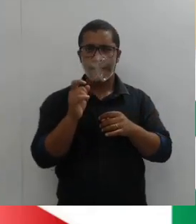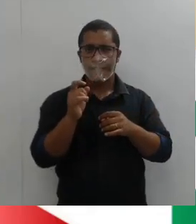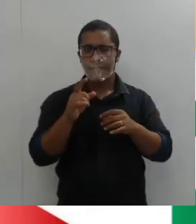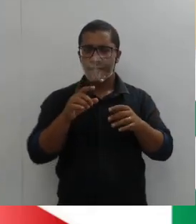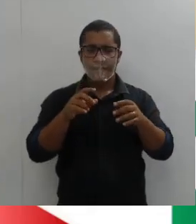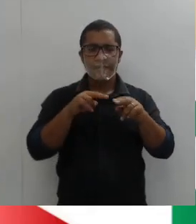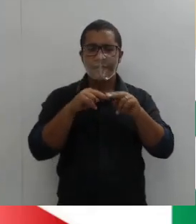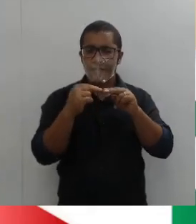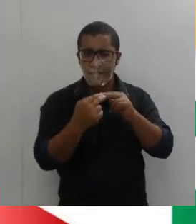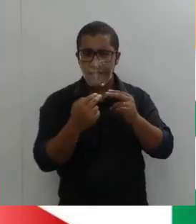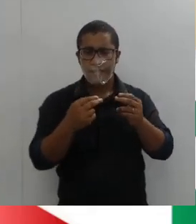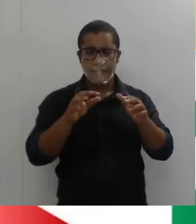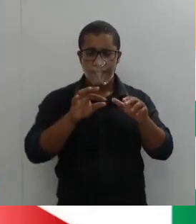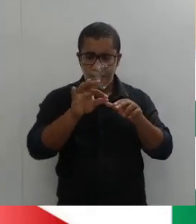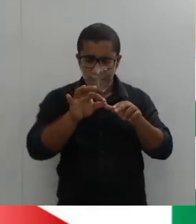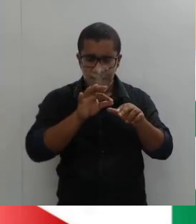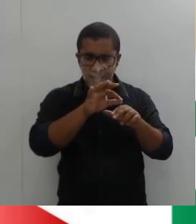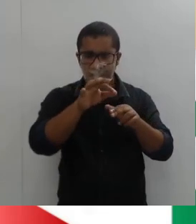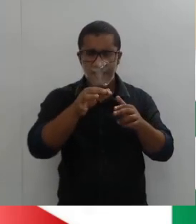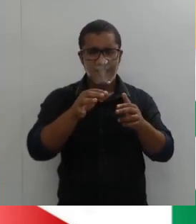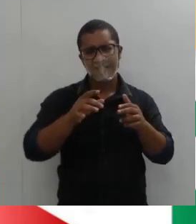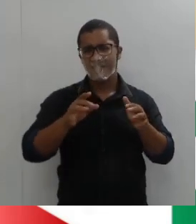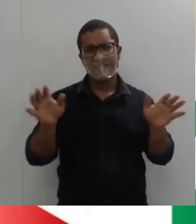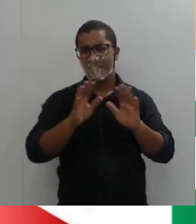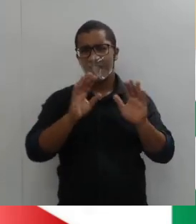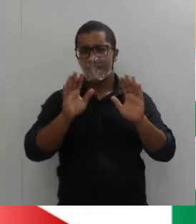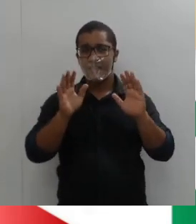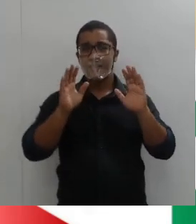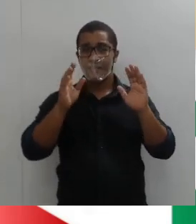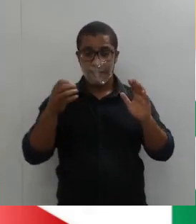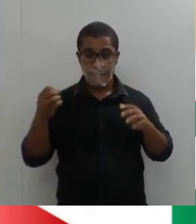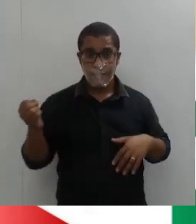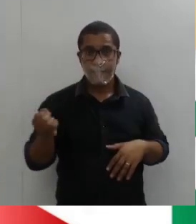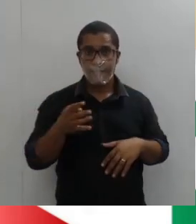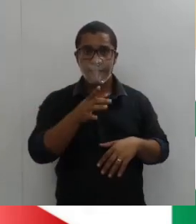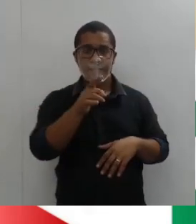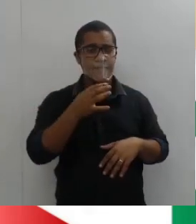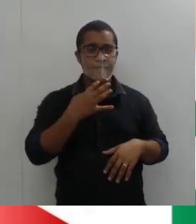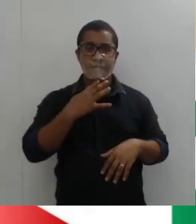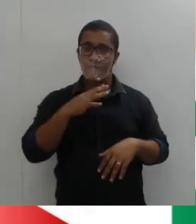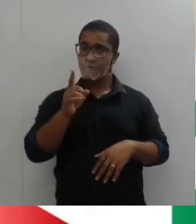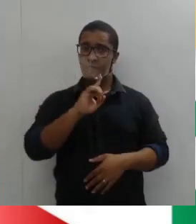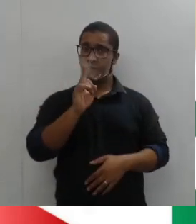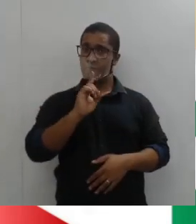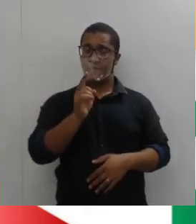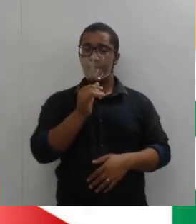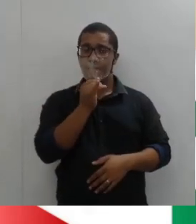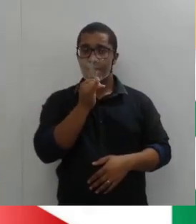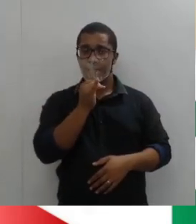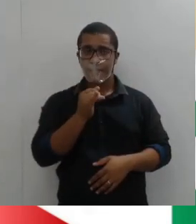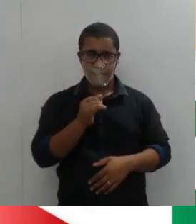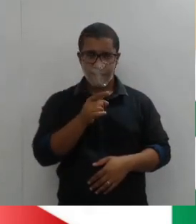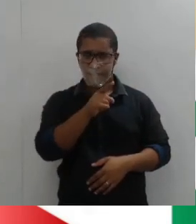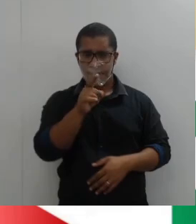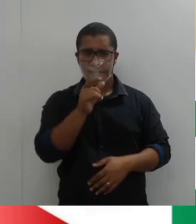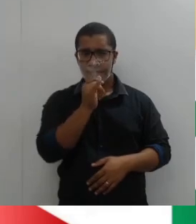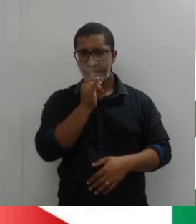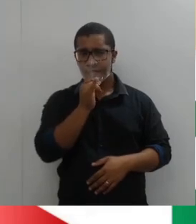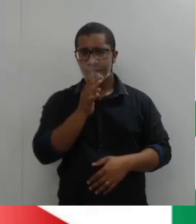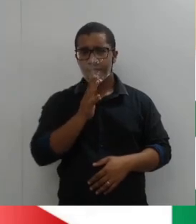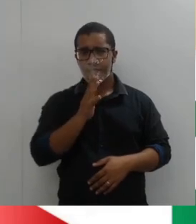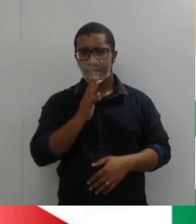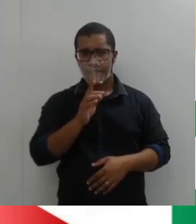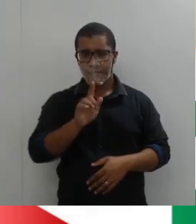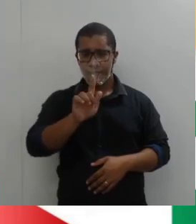xadrez, porque isso a gente já conhece. Então, vocês têm que pesquisar algum tipo de jogo de salão que vocês não conhecem. Por exemplo, alguém sabe